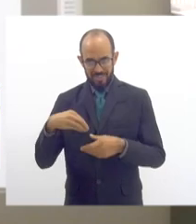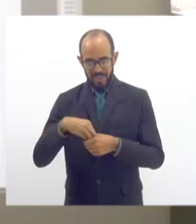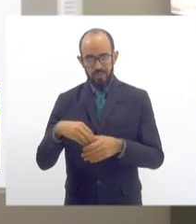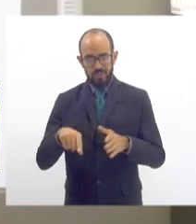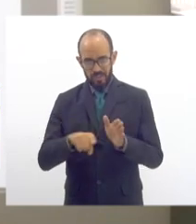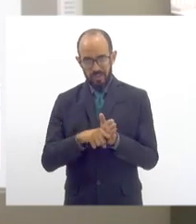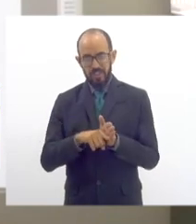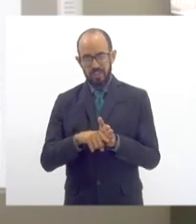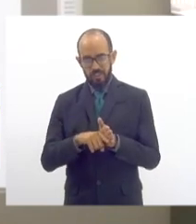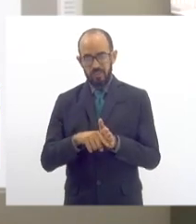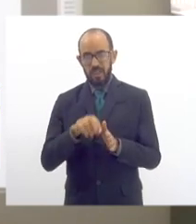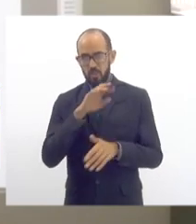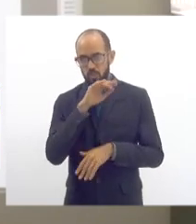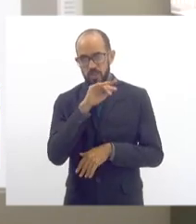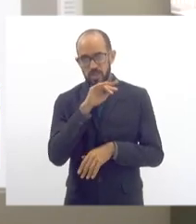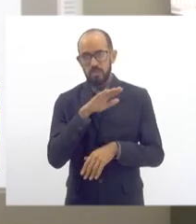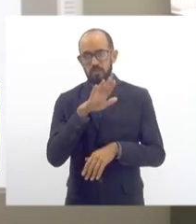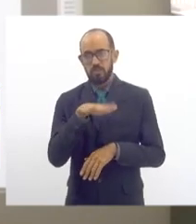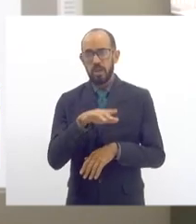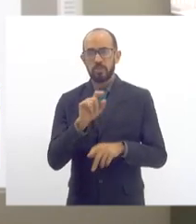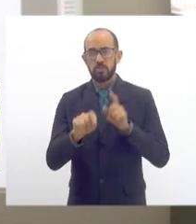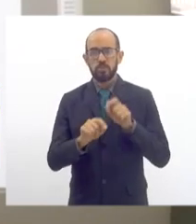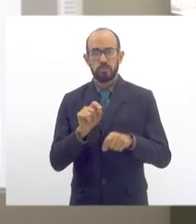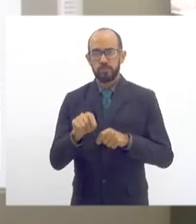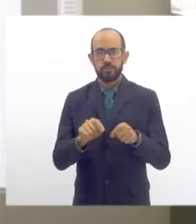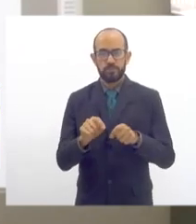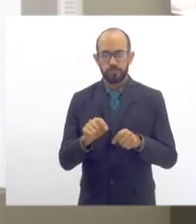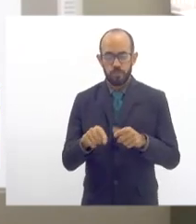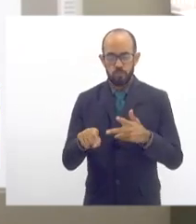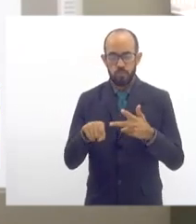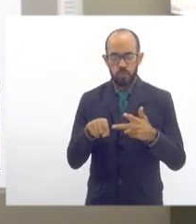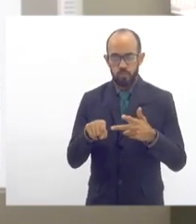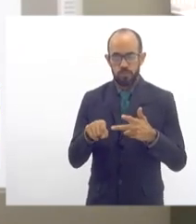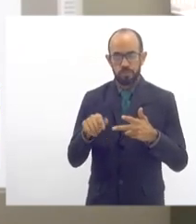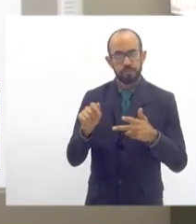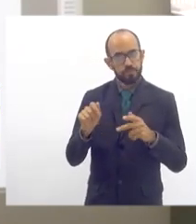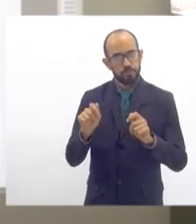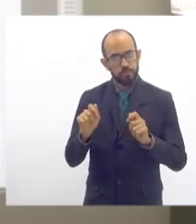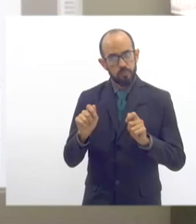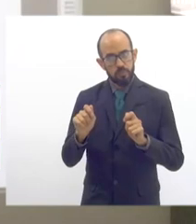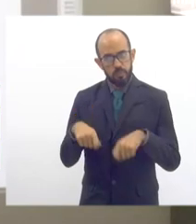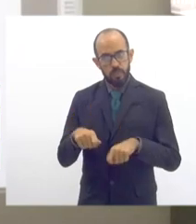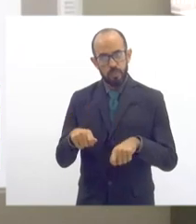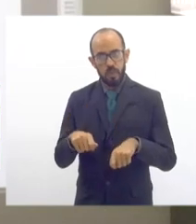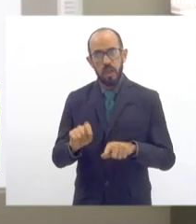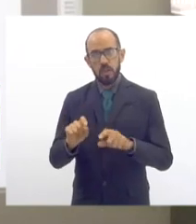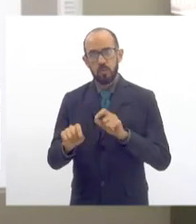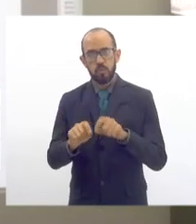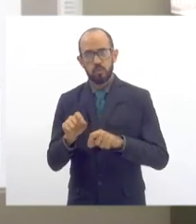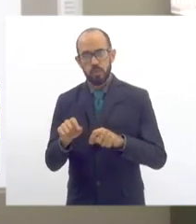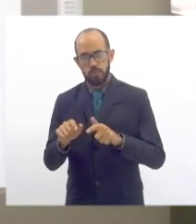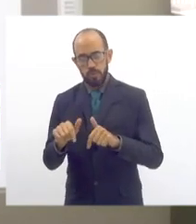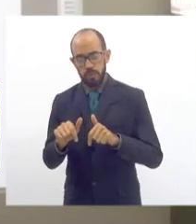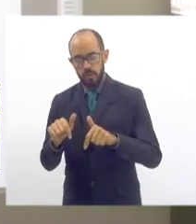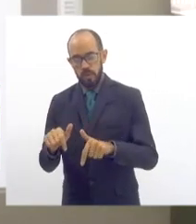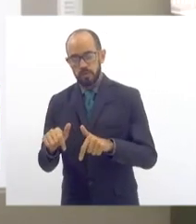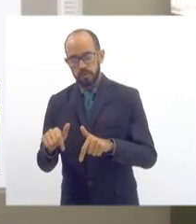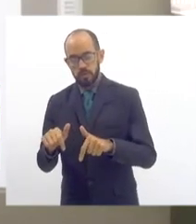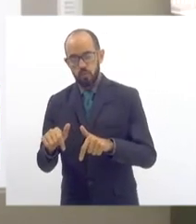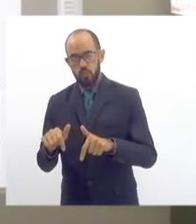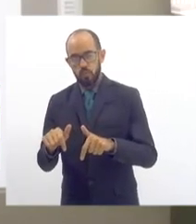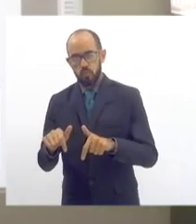bem ruim, o Poder Executivo pode, de certa forma, agir em cima disso para